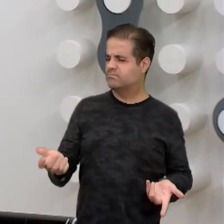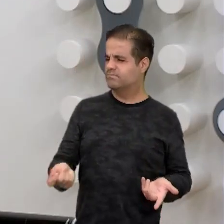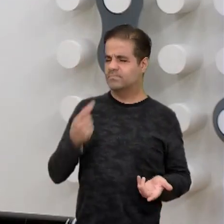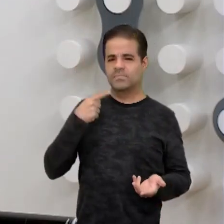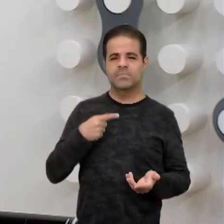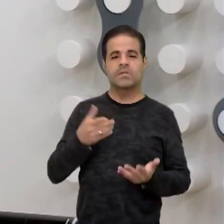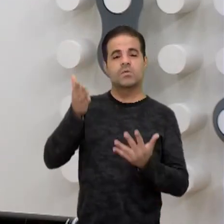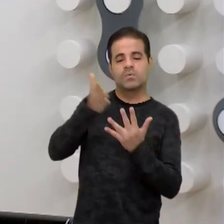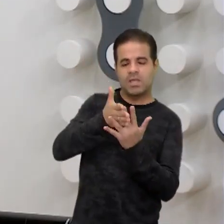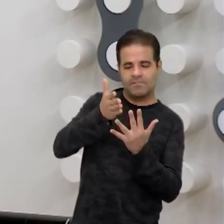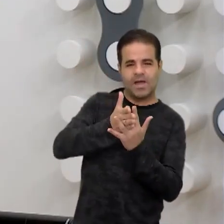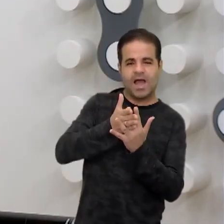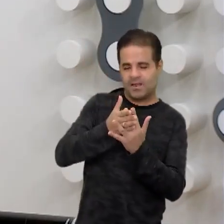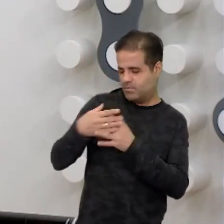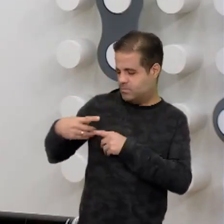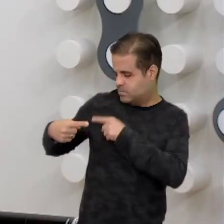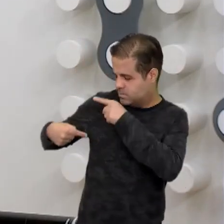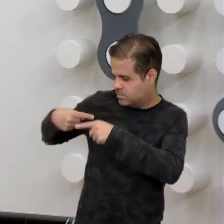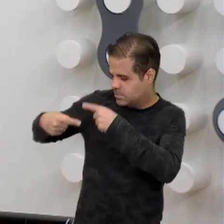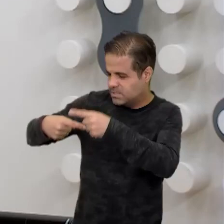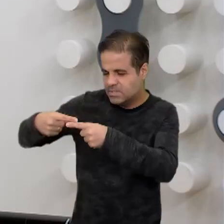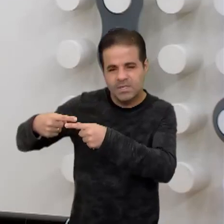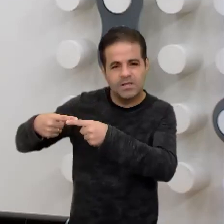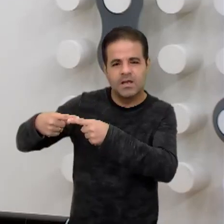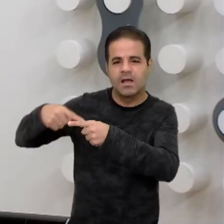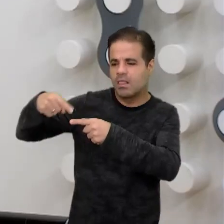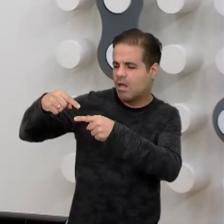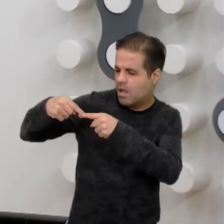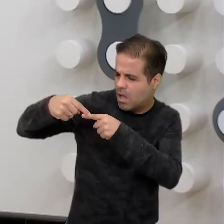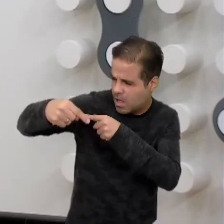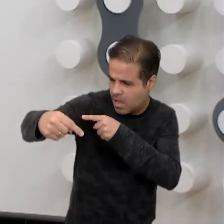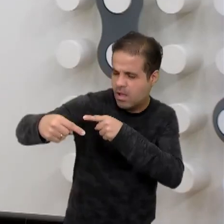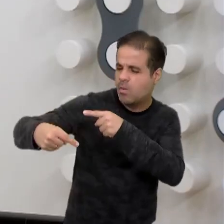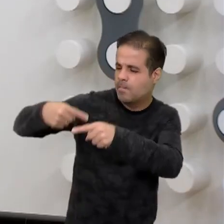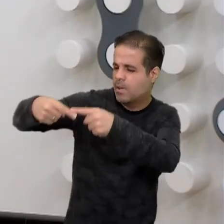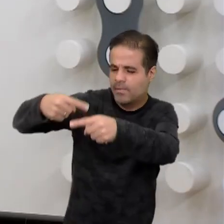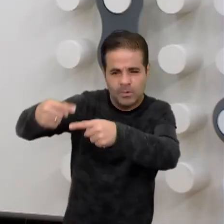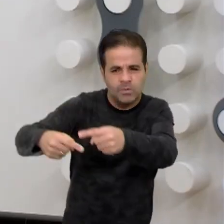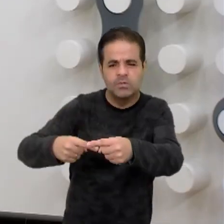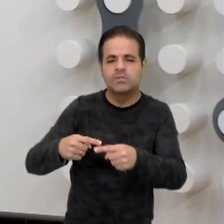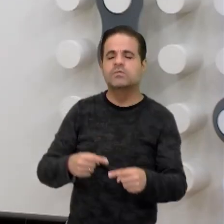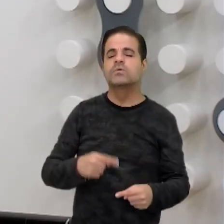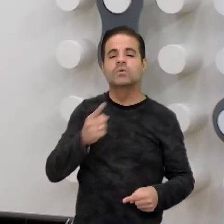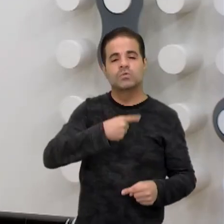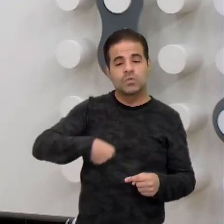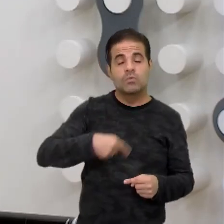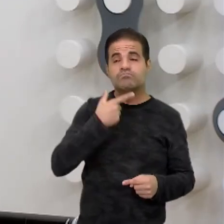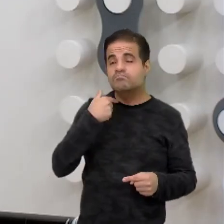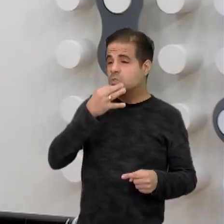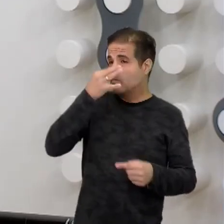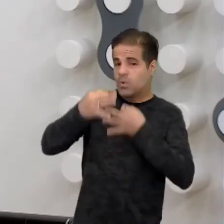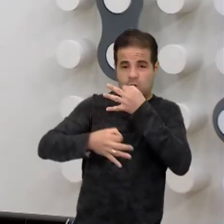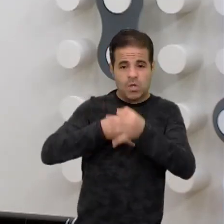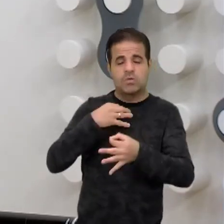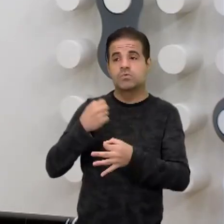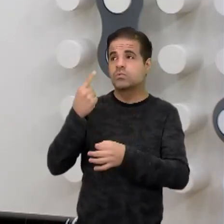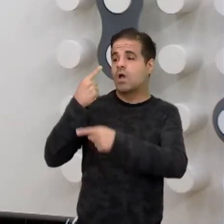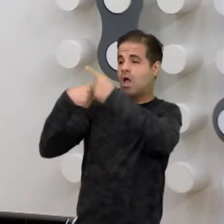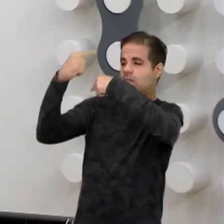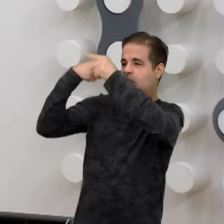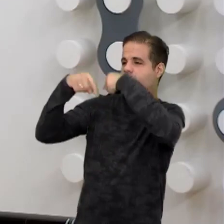o intervalo dessas gerações, mais patente isso fica. Então, quando a gente fala do nosso gosto e dos nossos